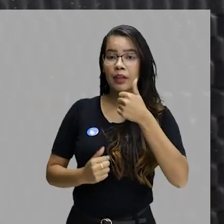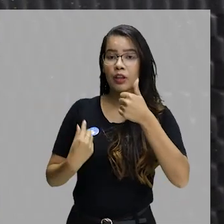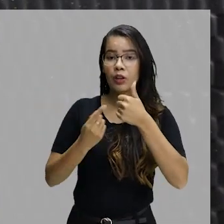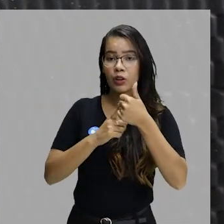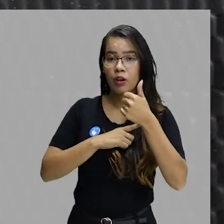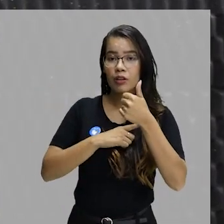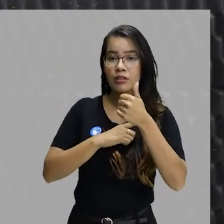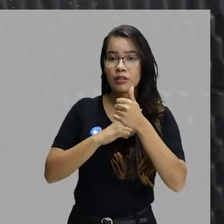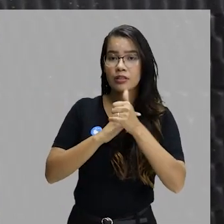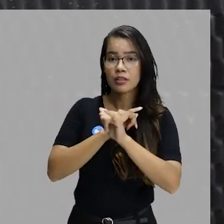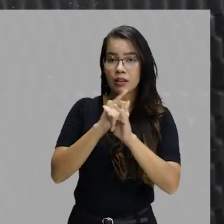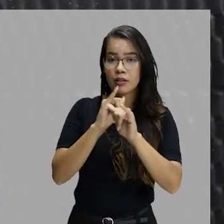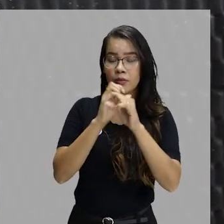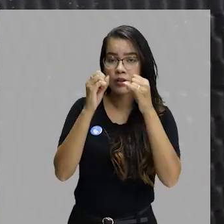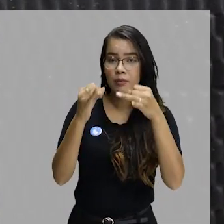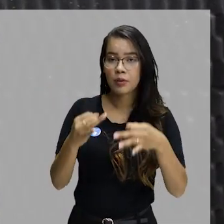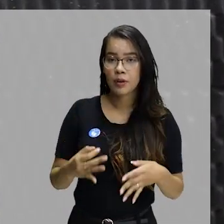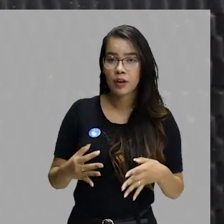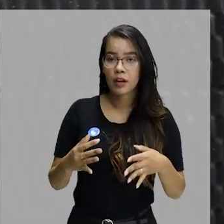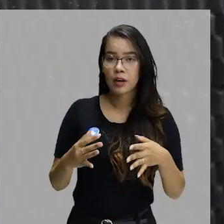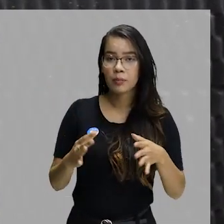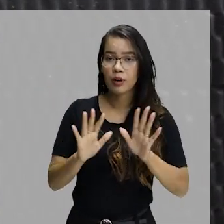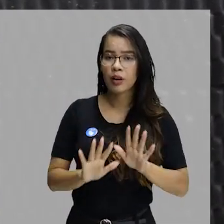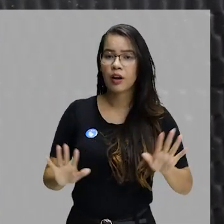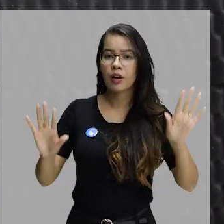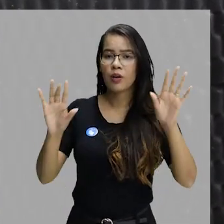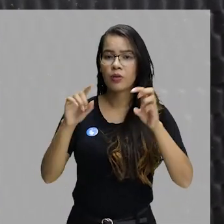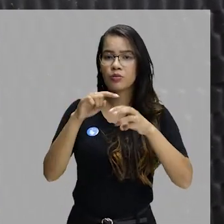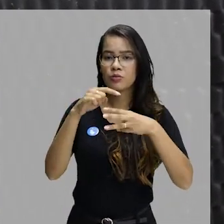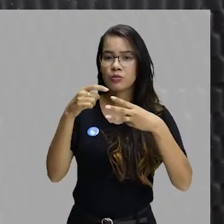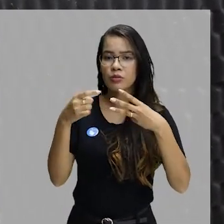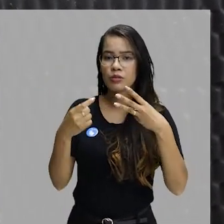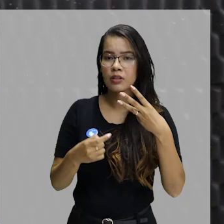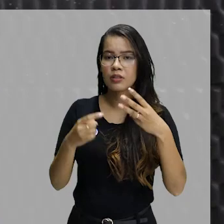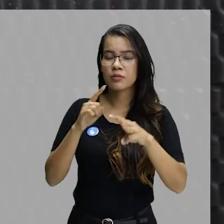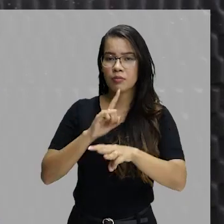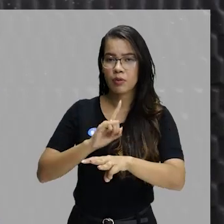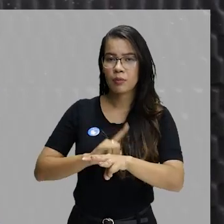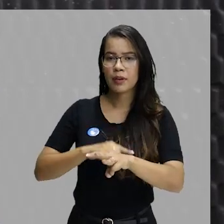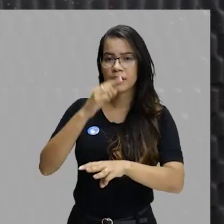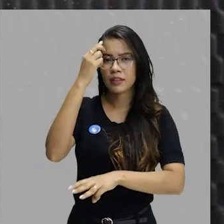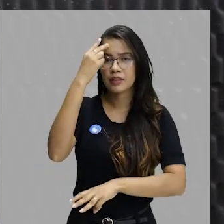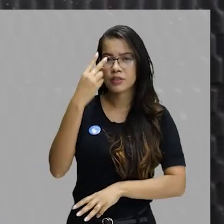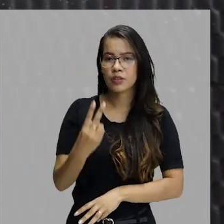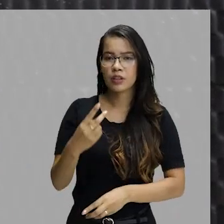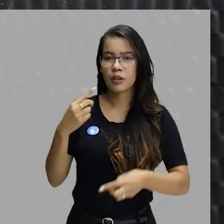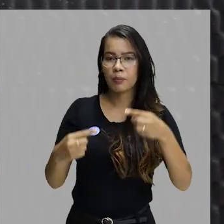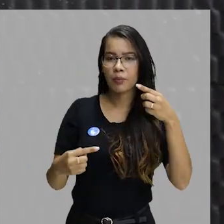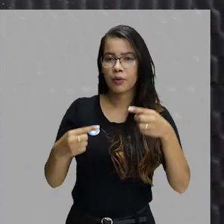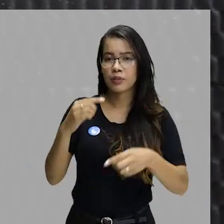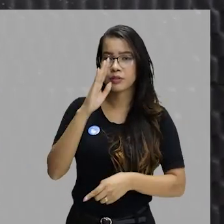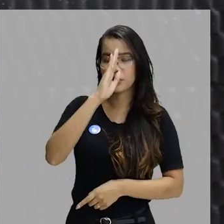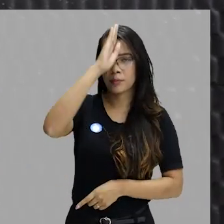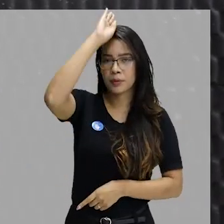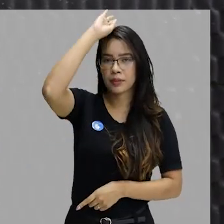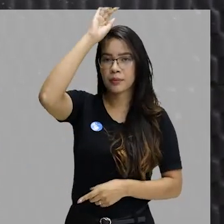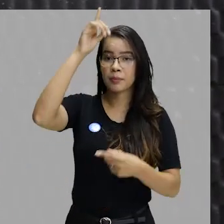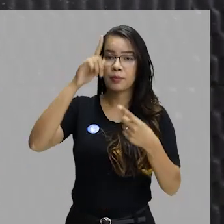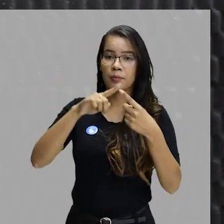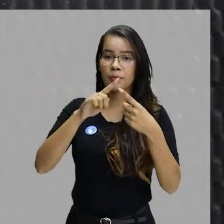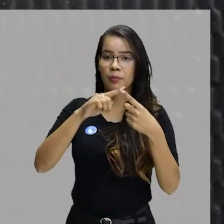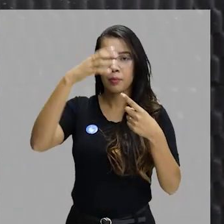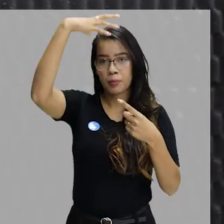discutimos, de uma forma geral, os três momentos da história política romana. A